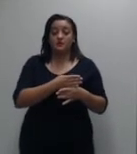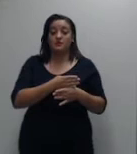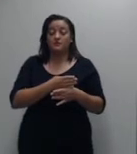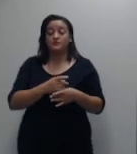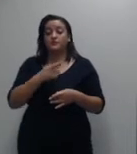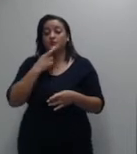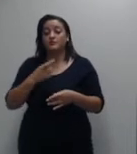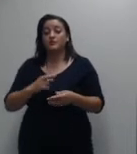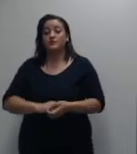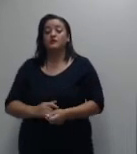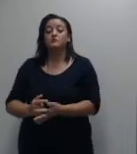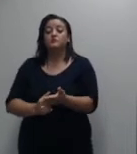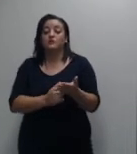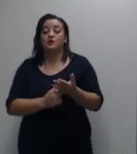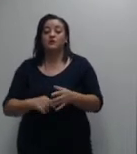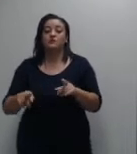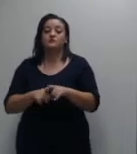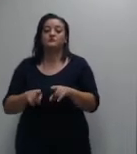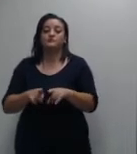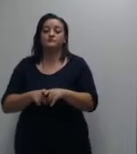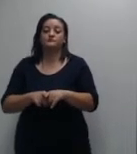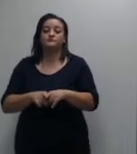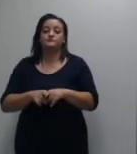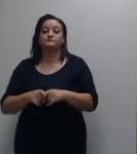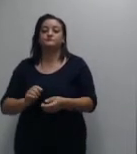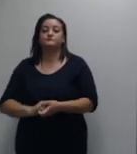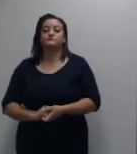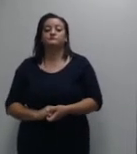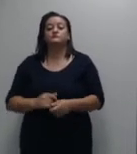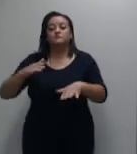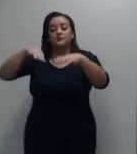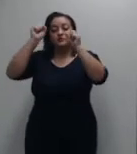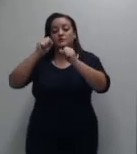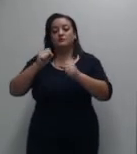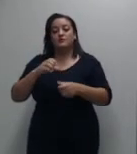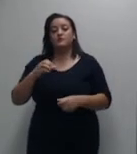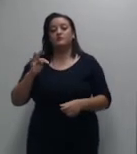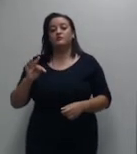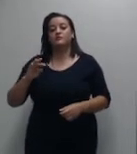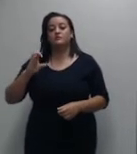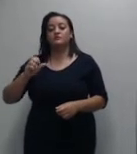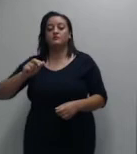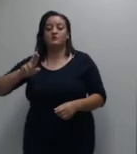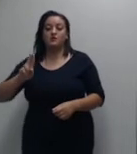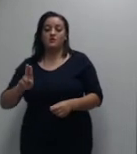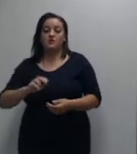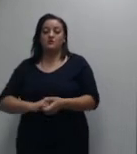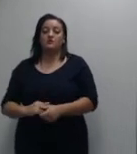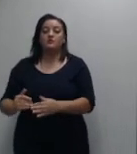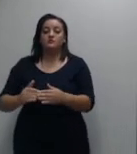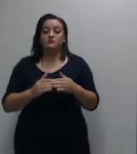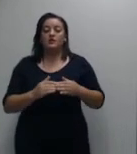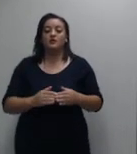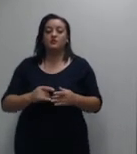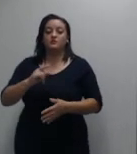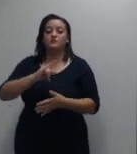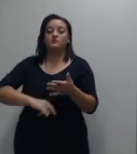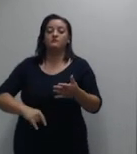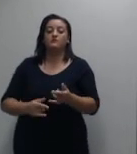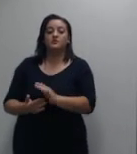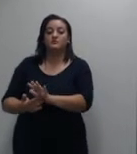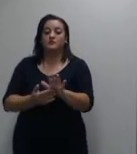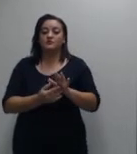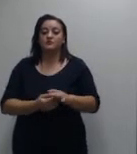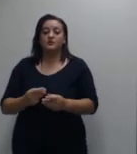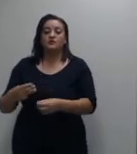dos acordos e acordo do Tribunal de Contas do Estado diante da certidão apresentada pelo